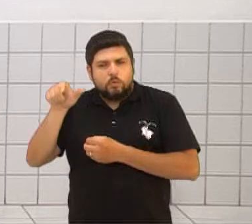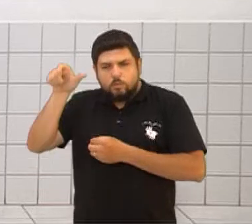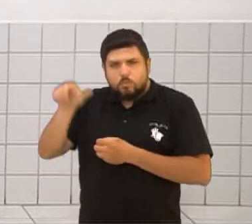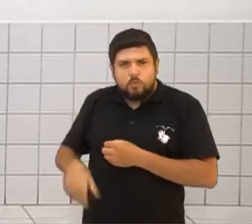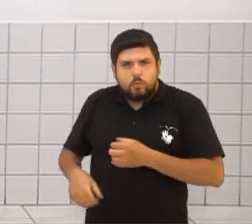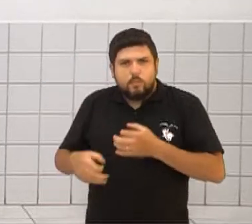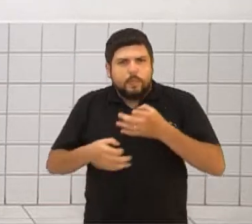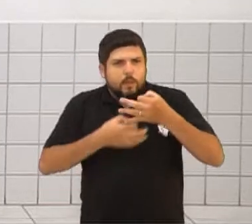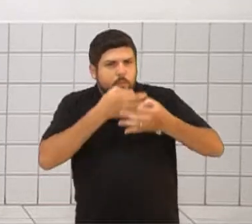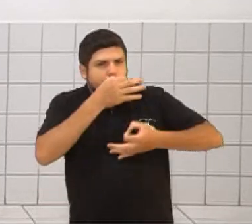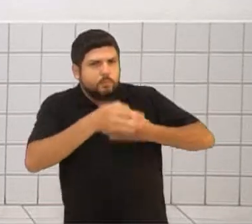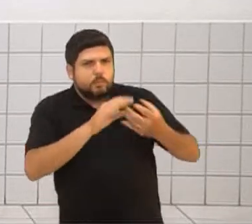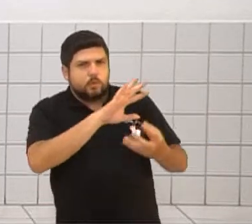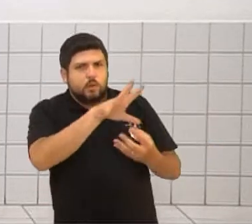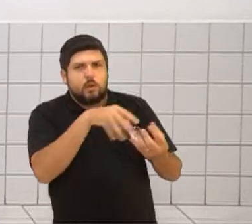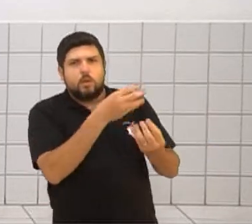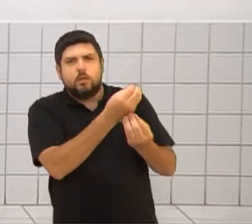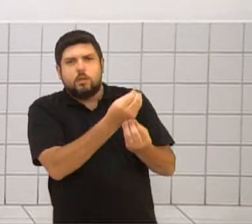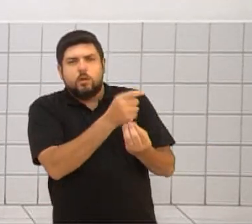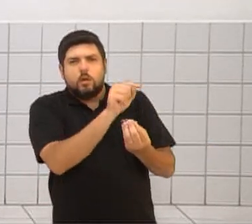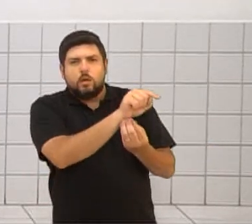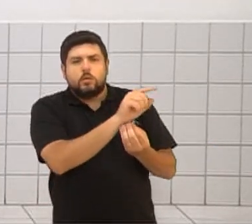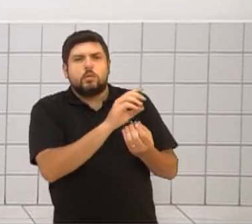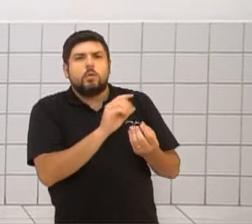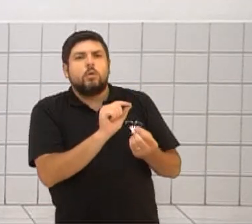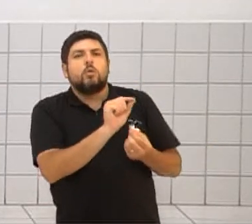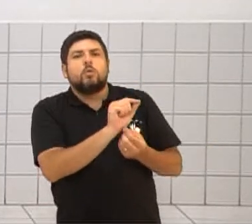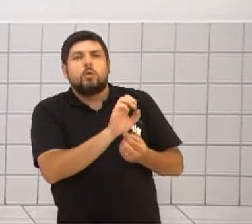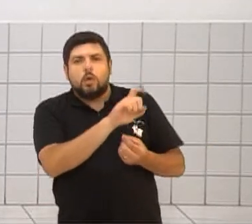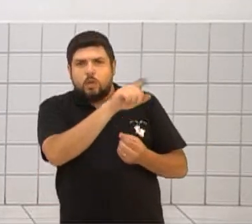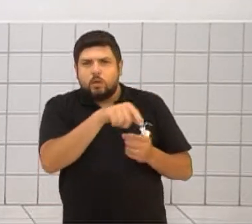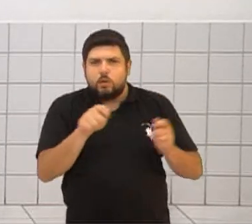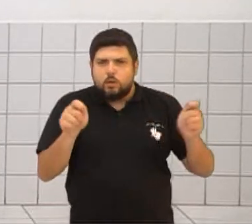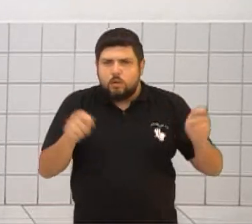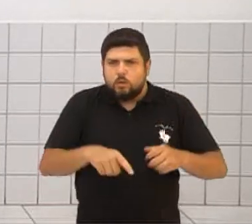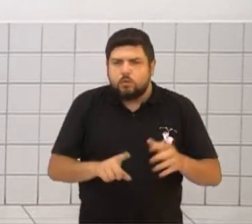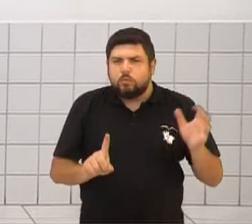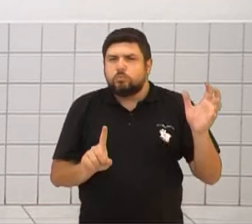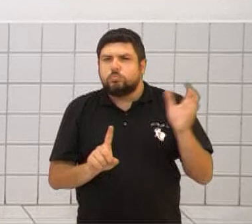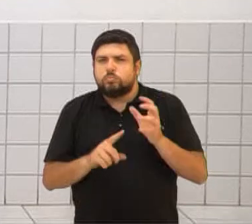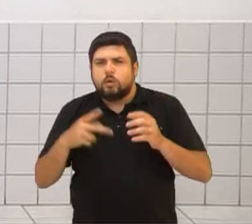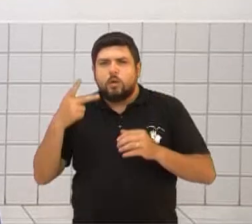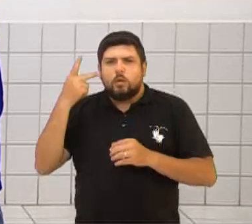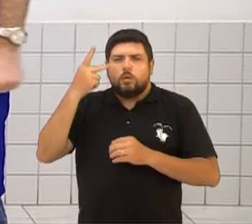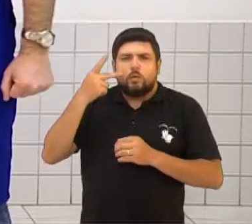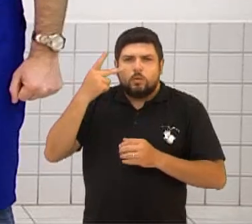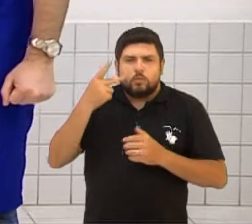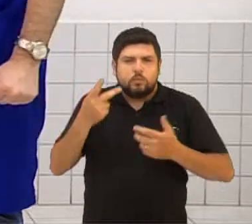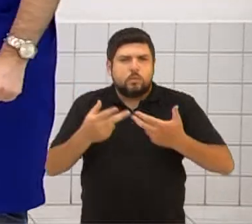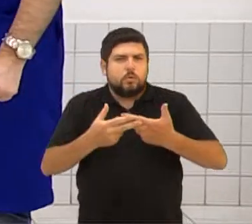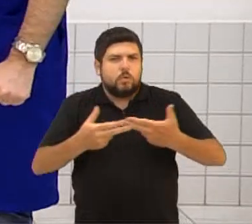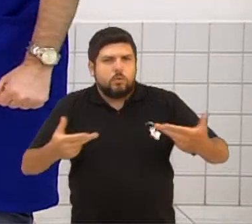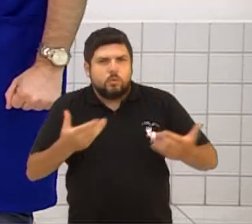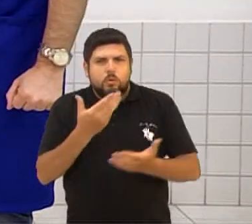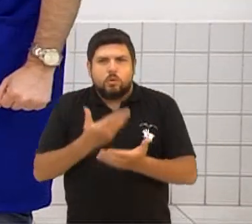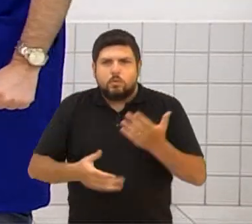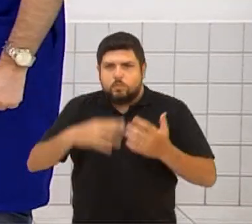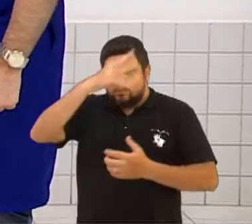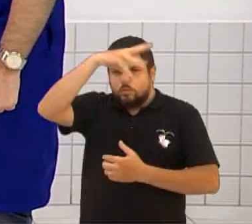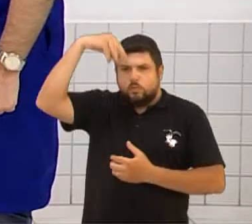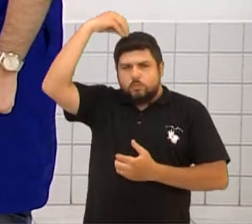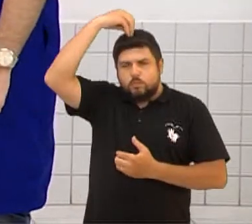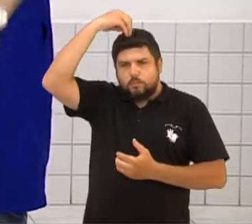arte, mostrando a arte como um instrumento de politização, a nova relação com a arte, a perda da aura e tudo